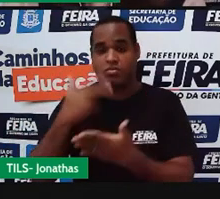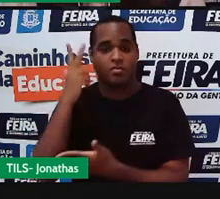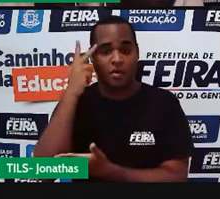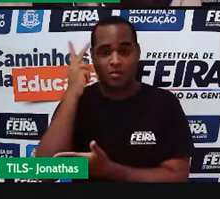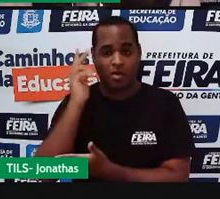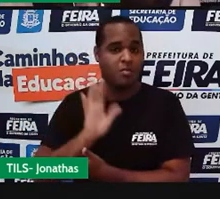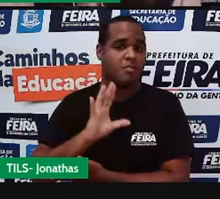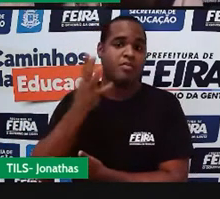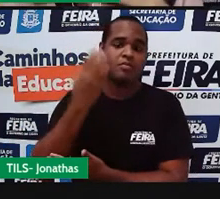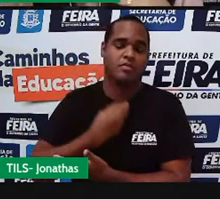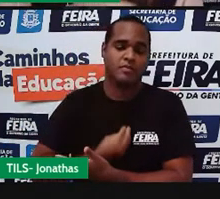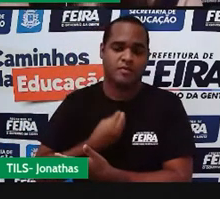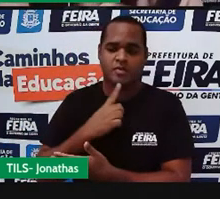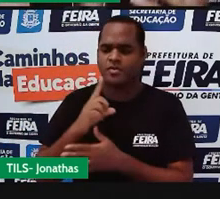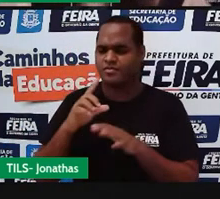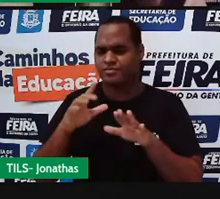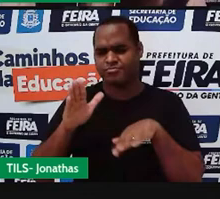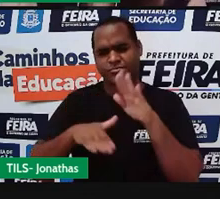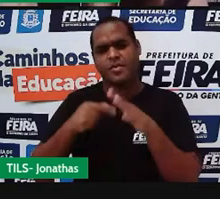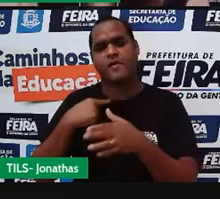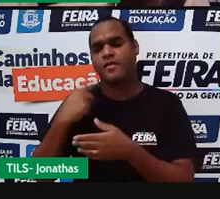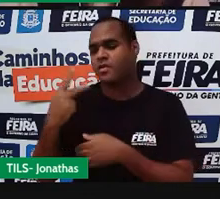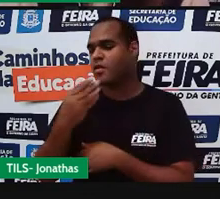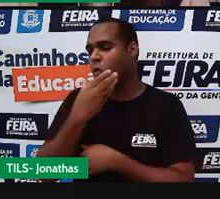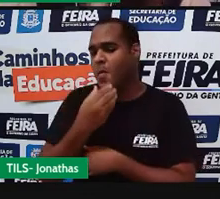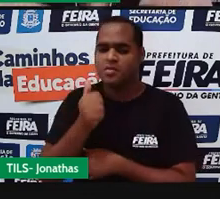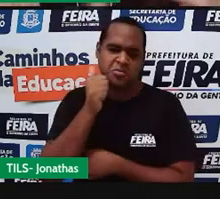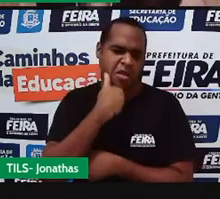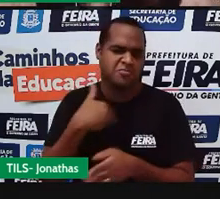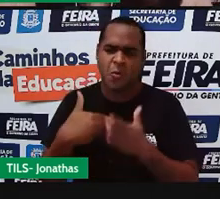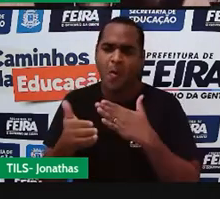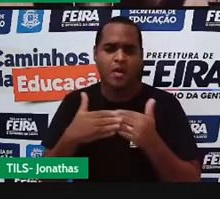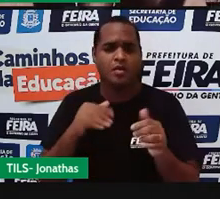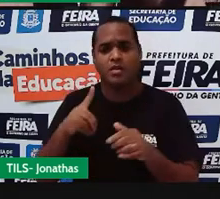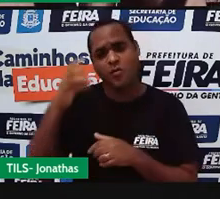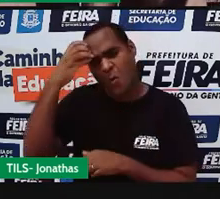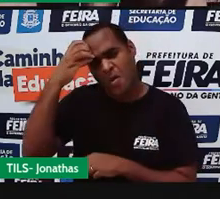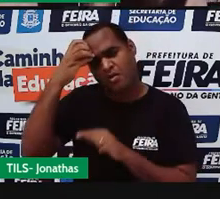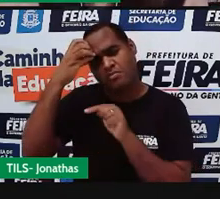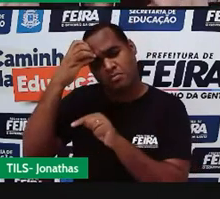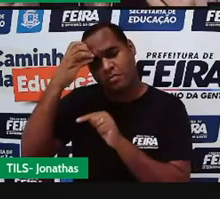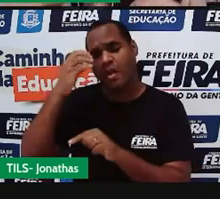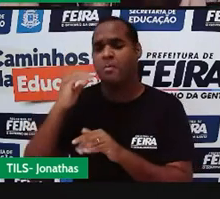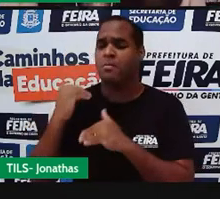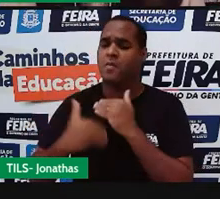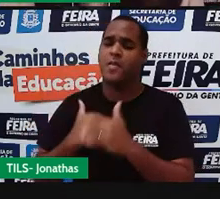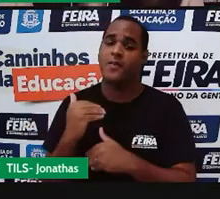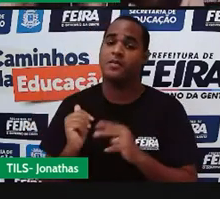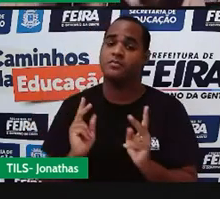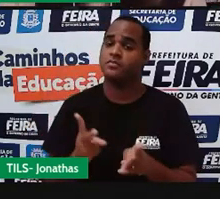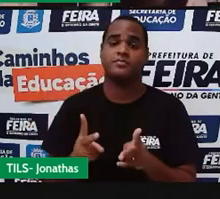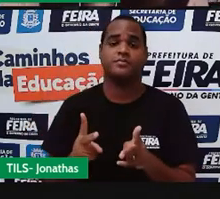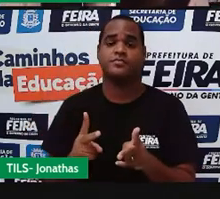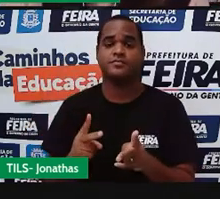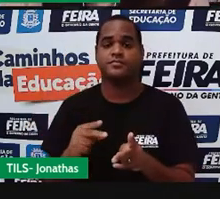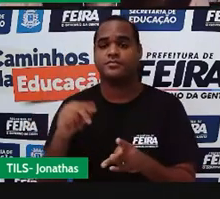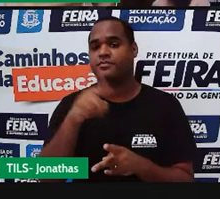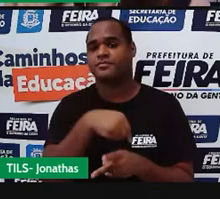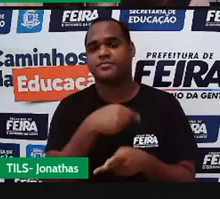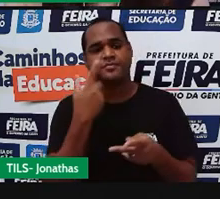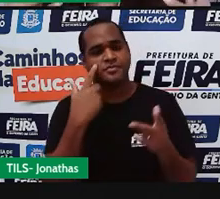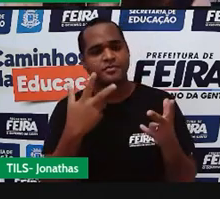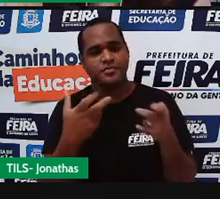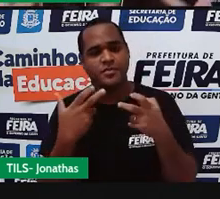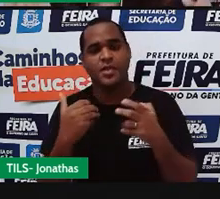são fenômenos naturais independente da ação do homem eles continuariam acontecem porém eles não